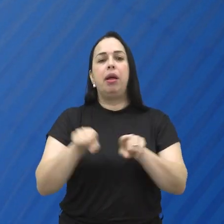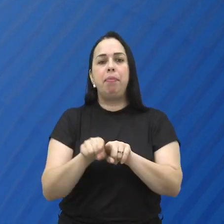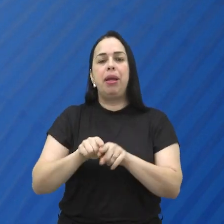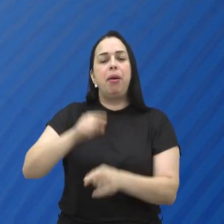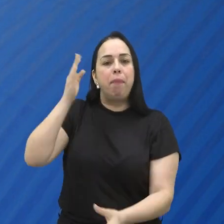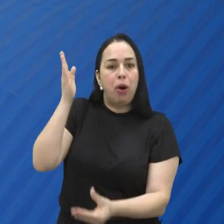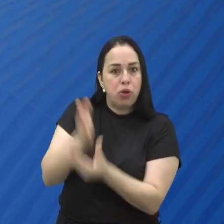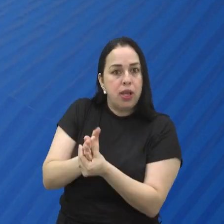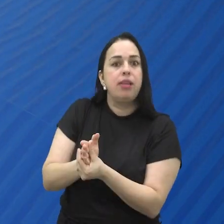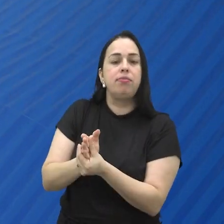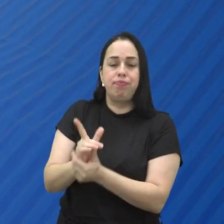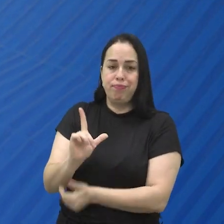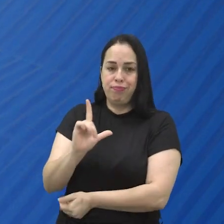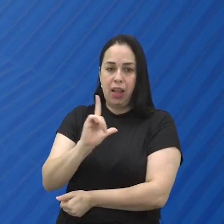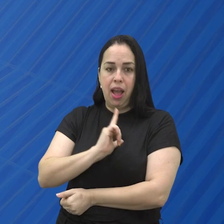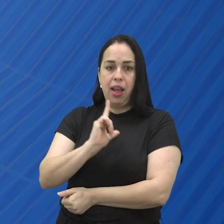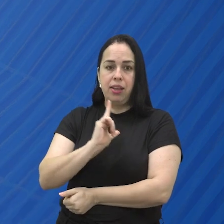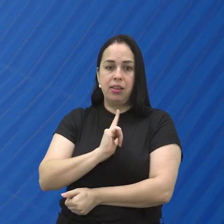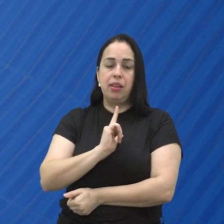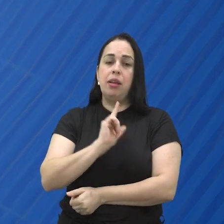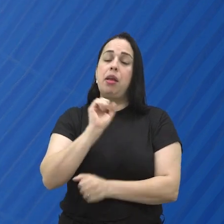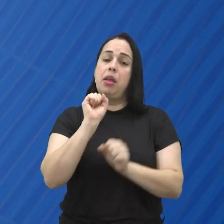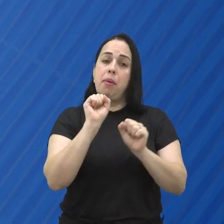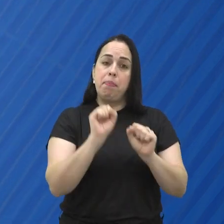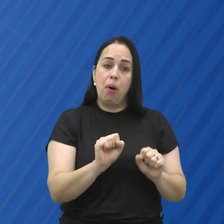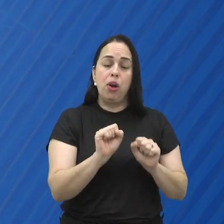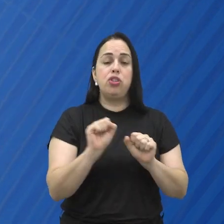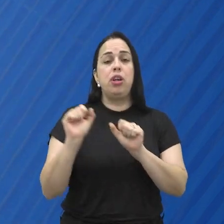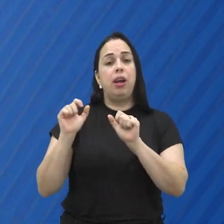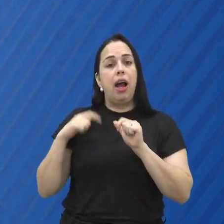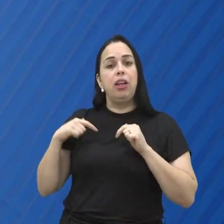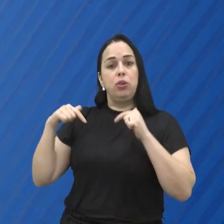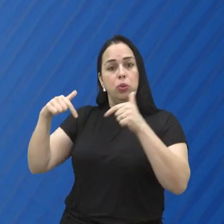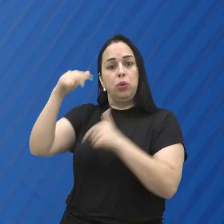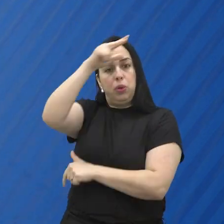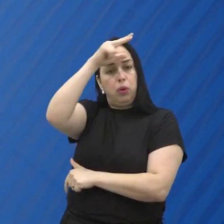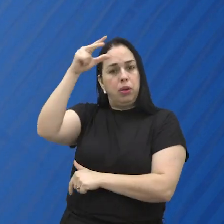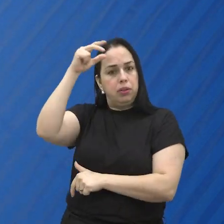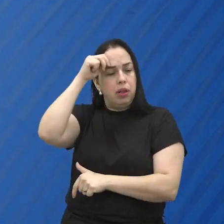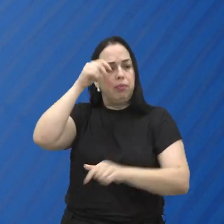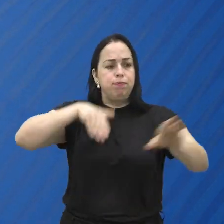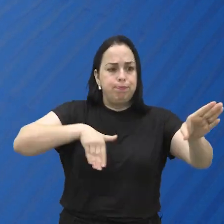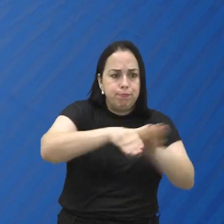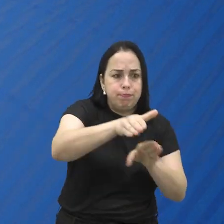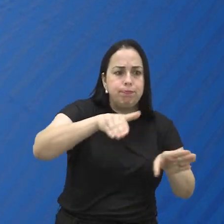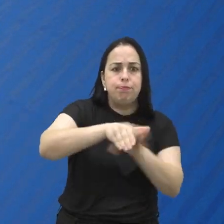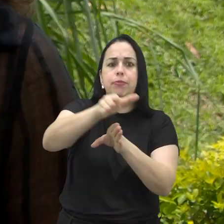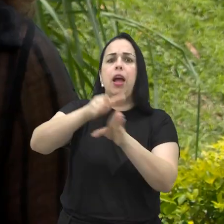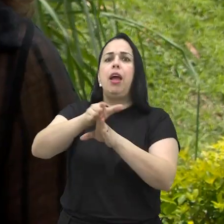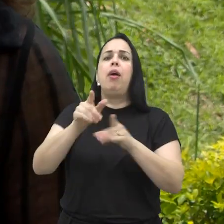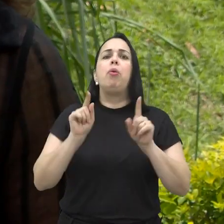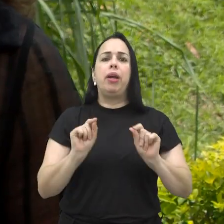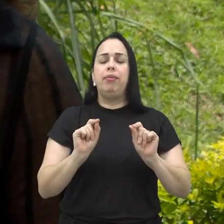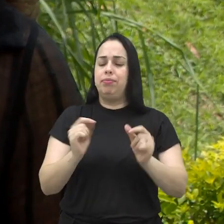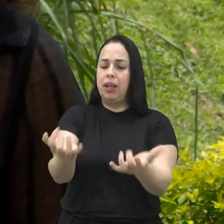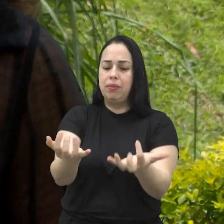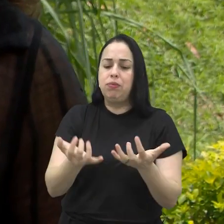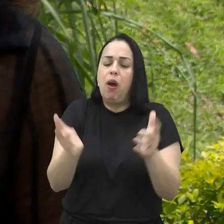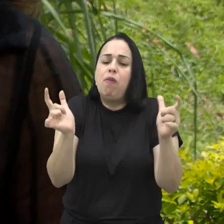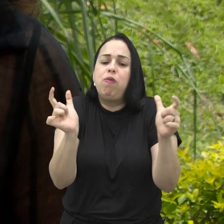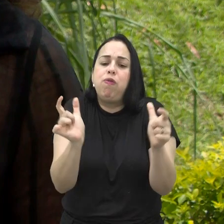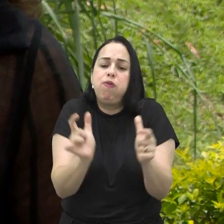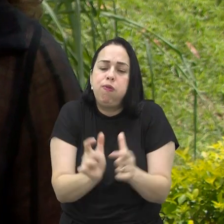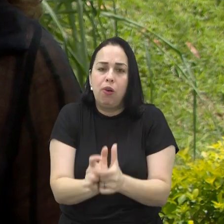no Código Penal. Uma atitude que poderia ser amenizada com políticas públicas de educação ambiental. Política pública que